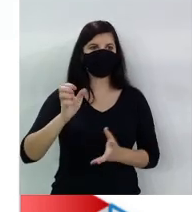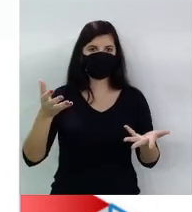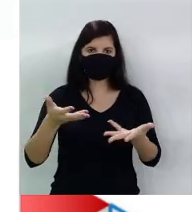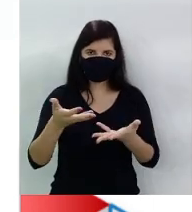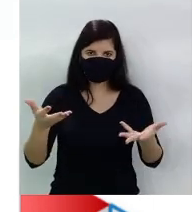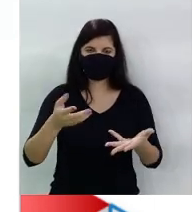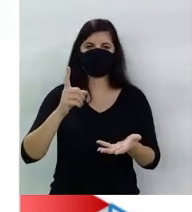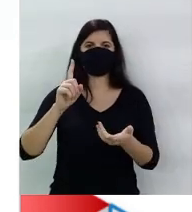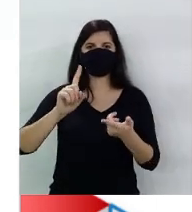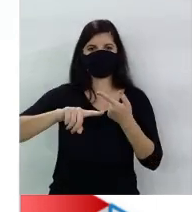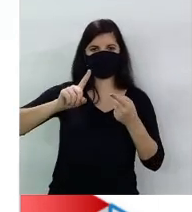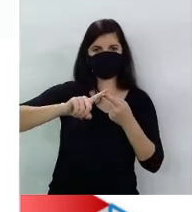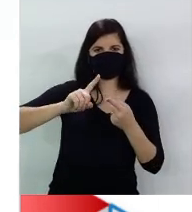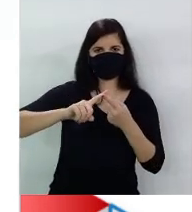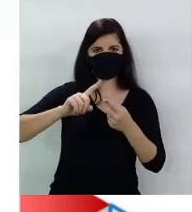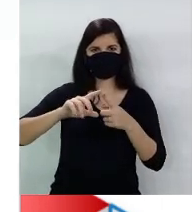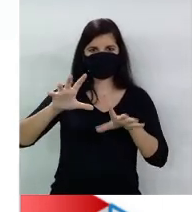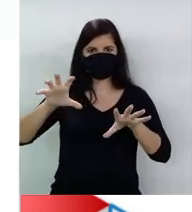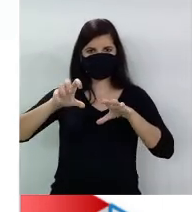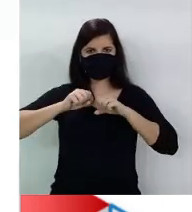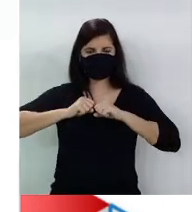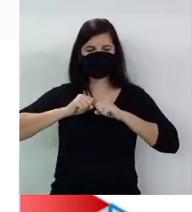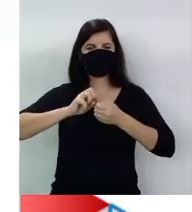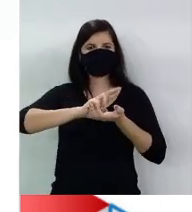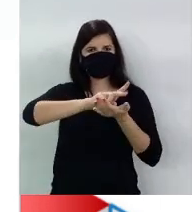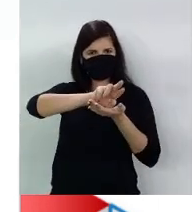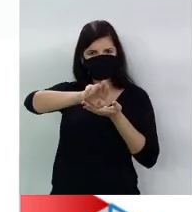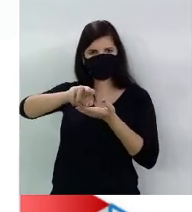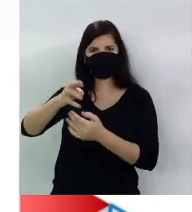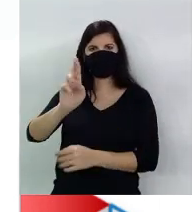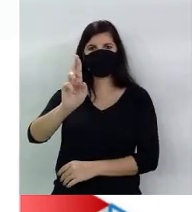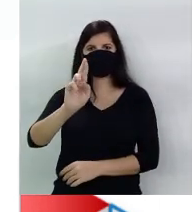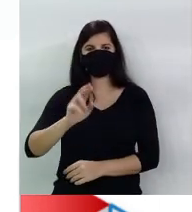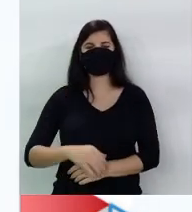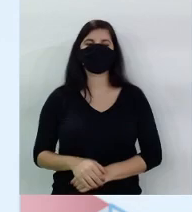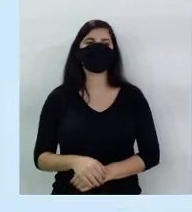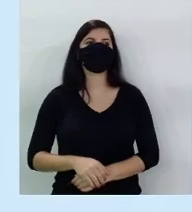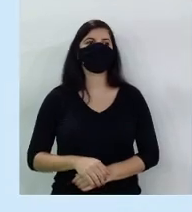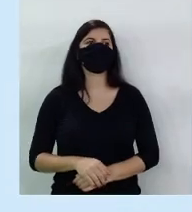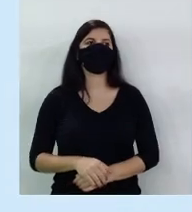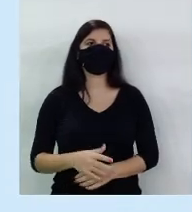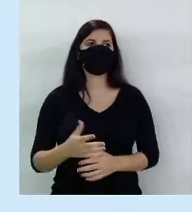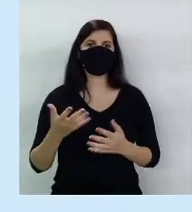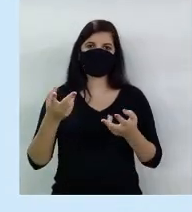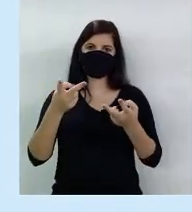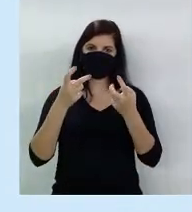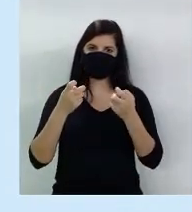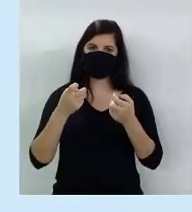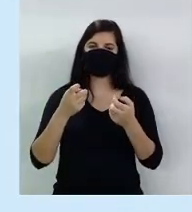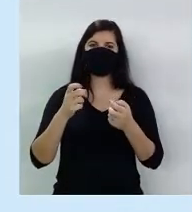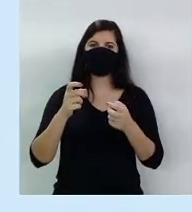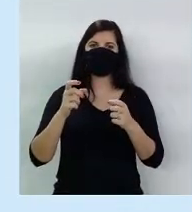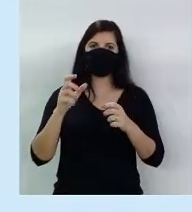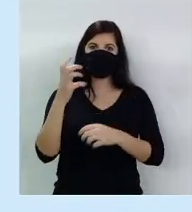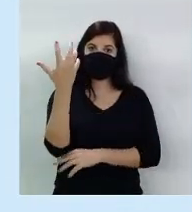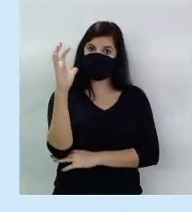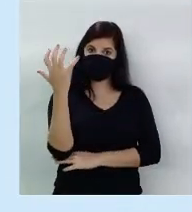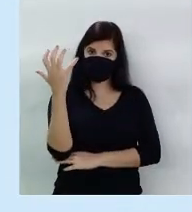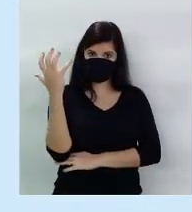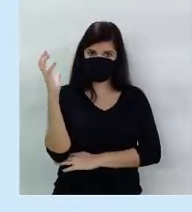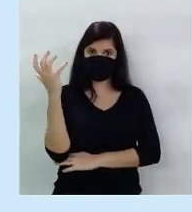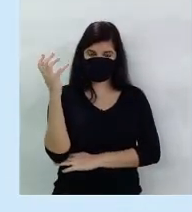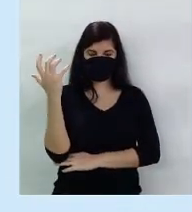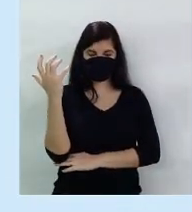também reapropriado por várias tradições religiosas. Então veja, em destaque nós temos árvore